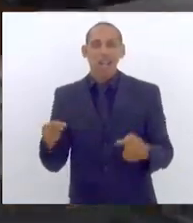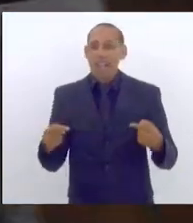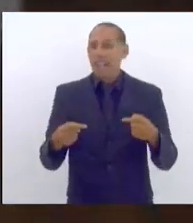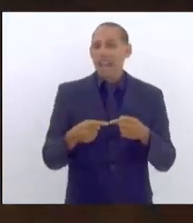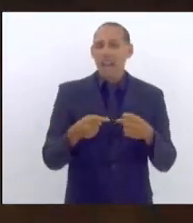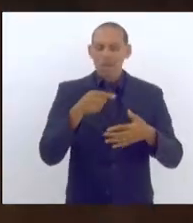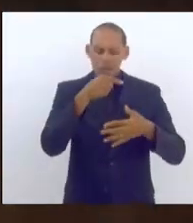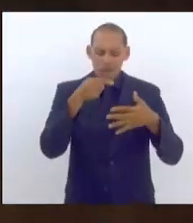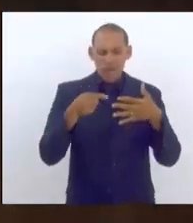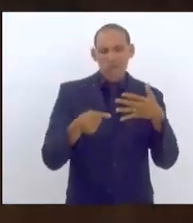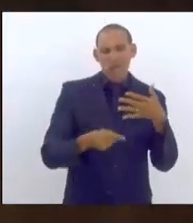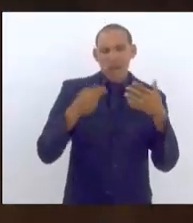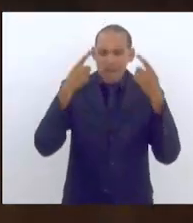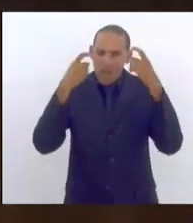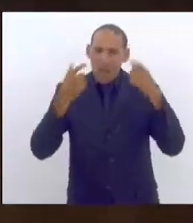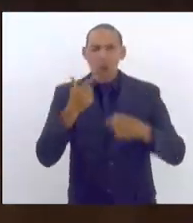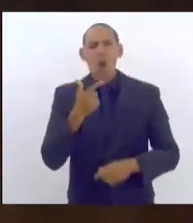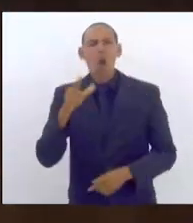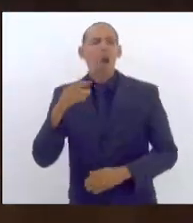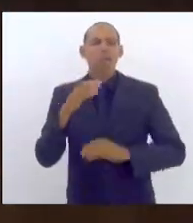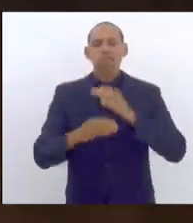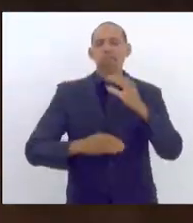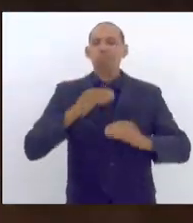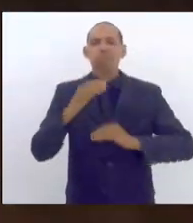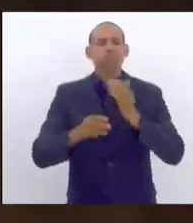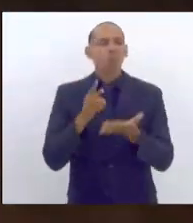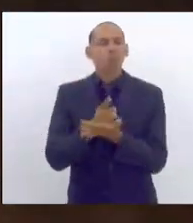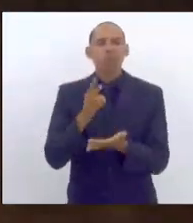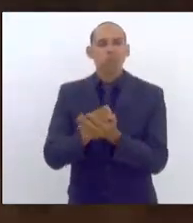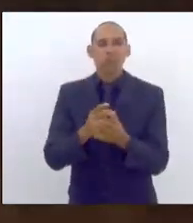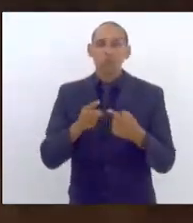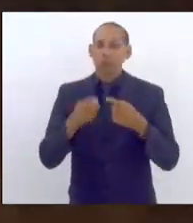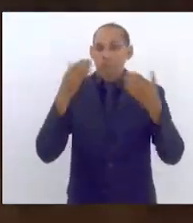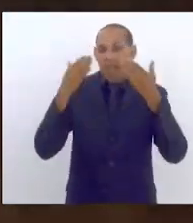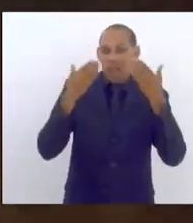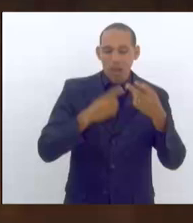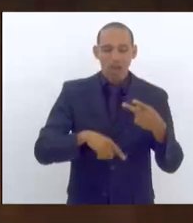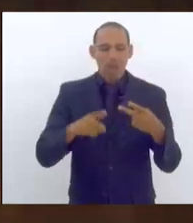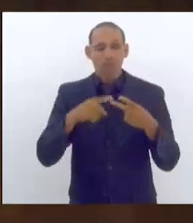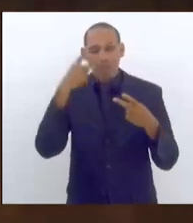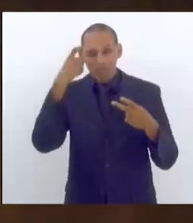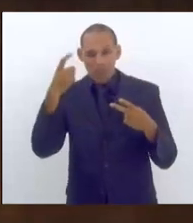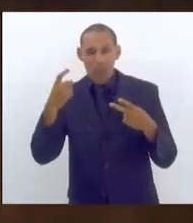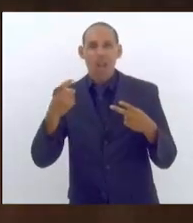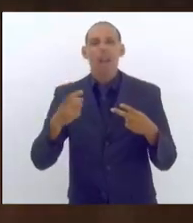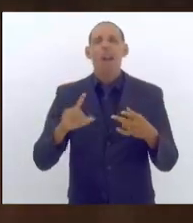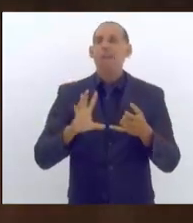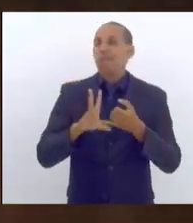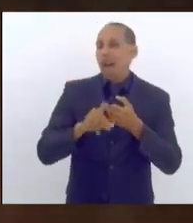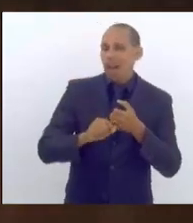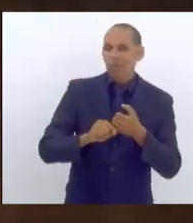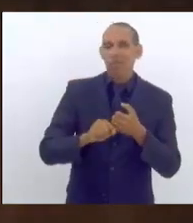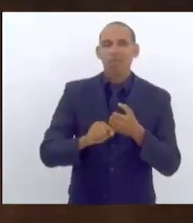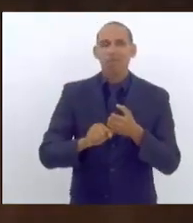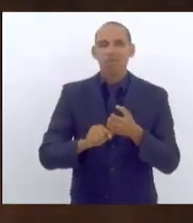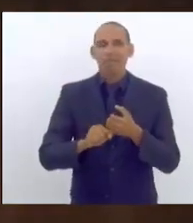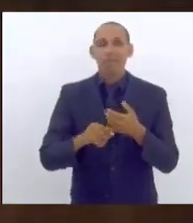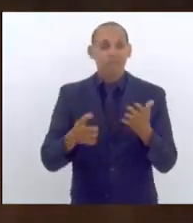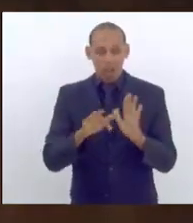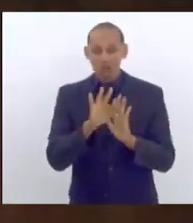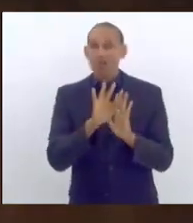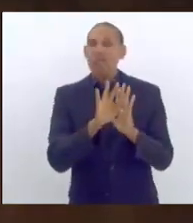de outras violências que são ciclos que se retroalimentam: violência psicológica, violência patrimonial. Então, o